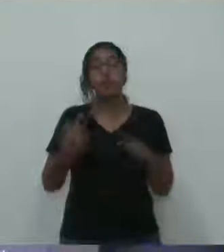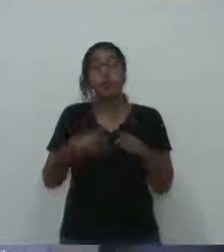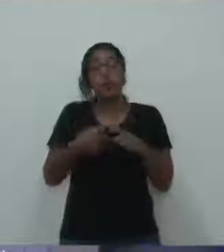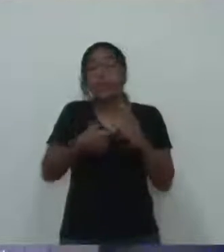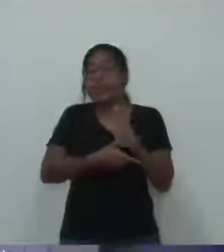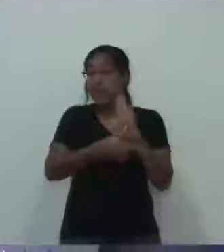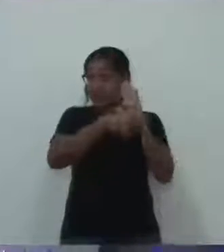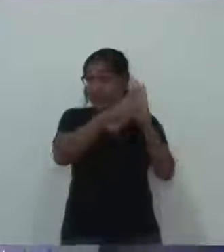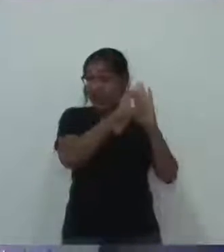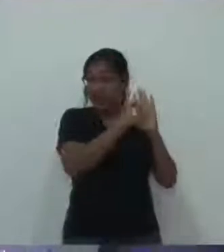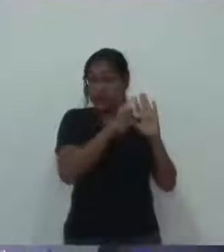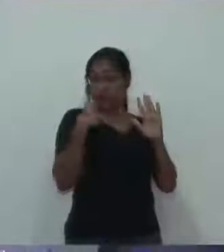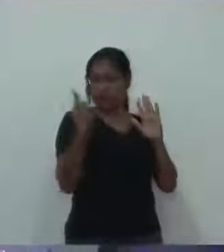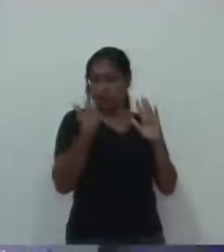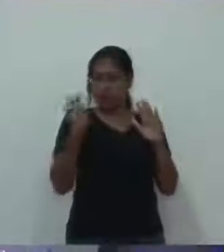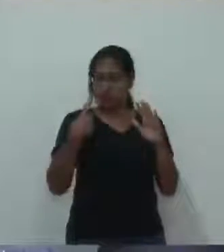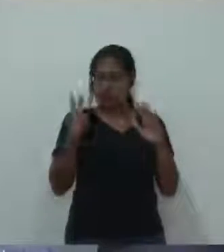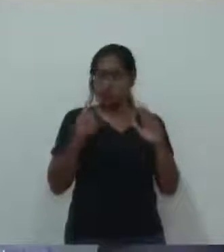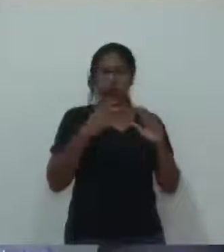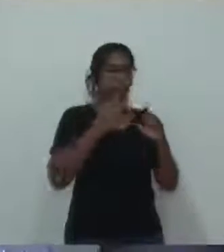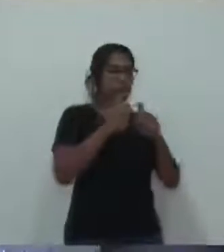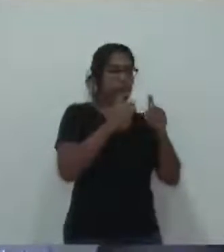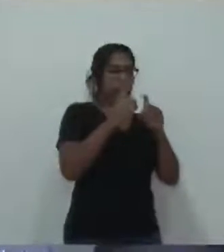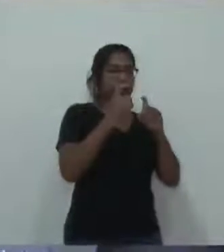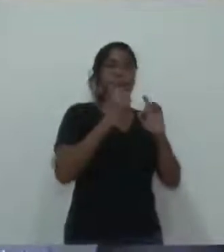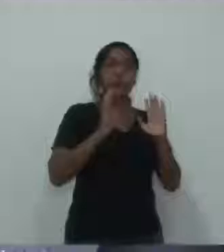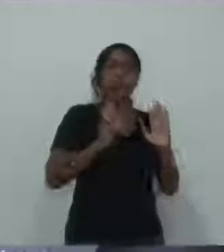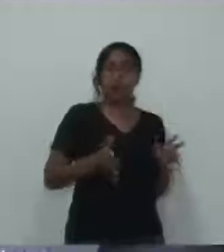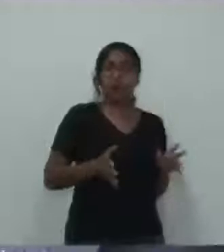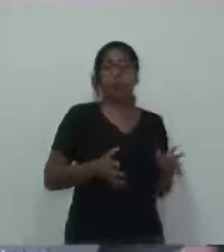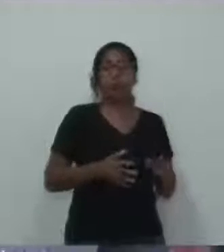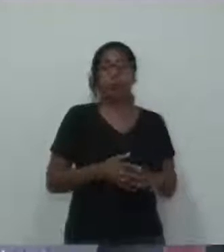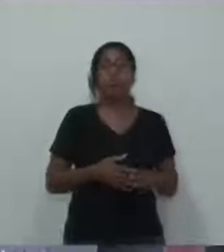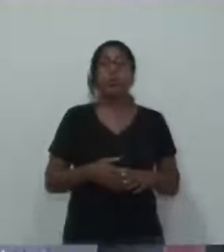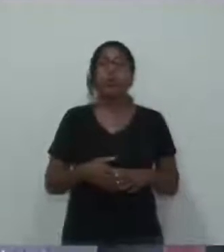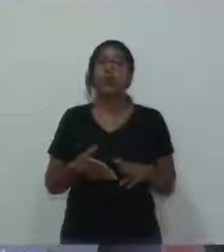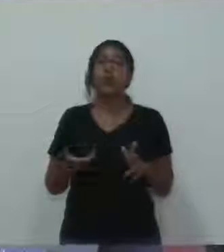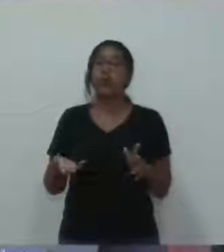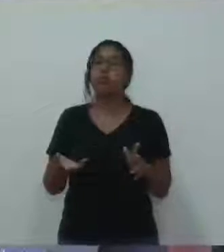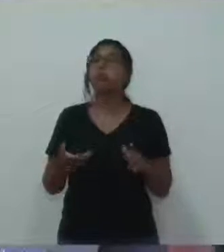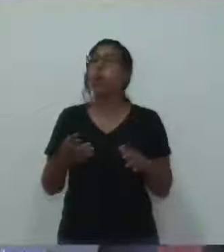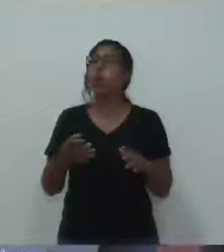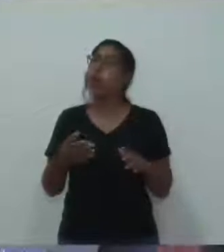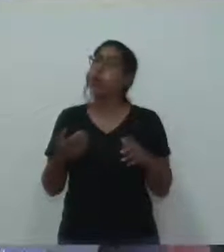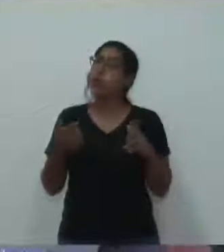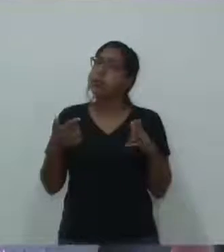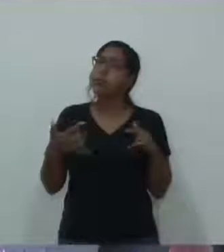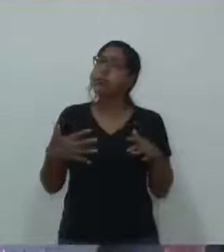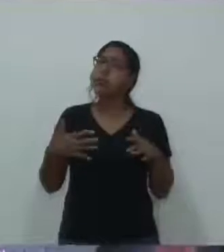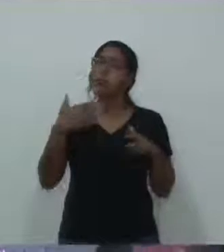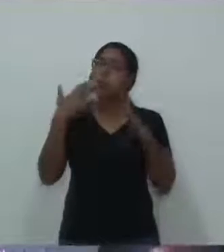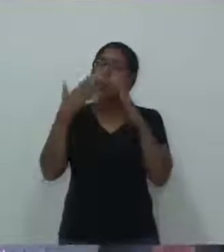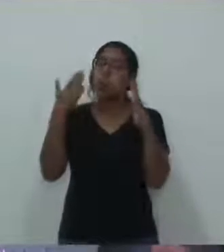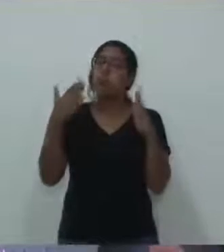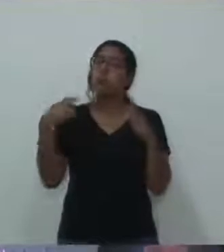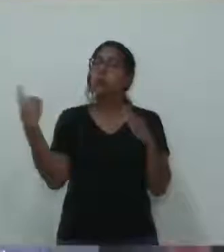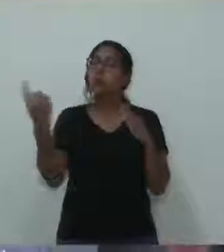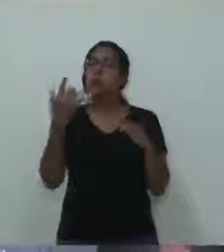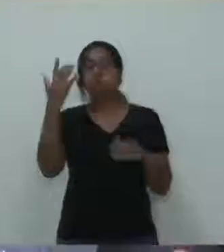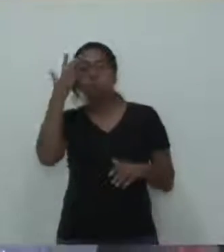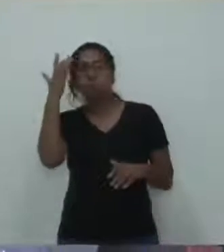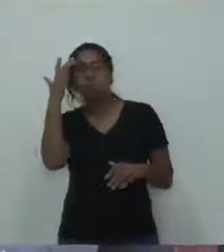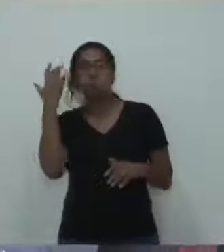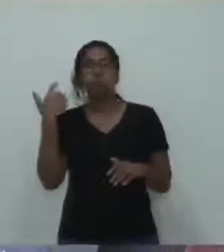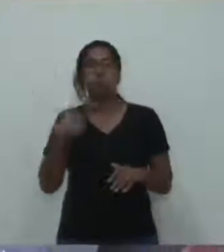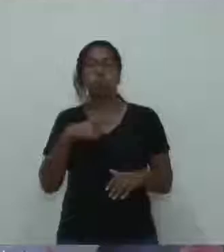bastidores, nas reuniões que nós tivemos, Sandro e Rebeca. Então, acho que isso, mais uma vez, mostra a maturidade que nós estamos tendo aqui